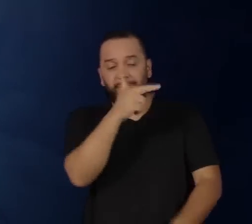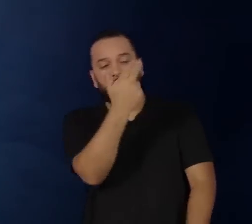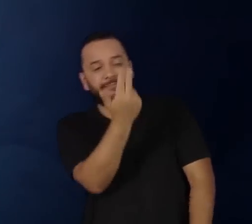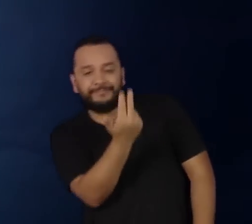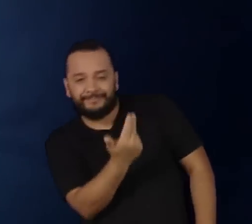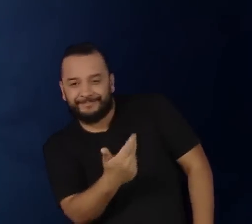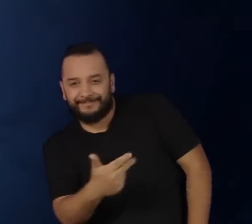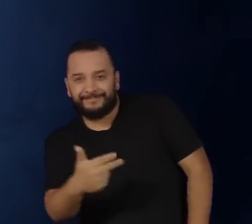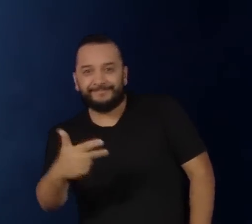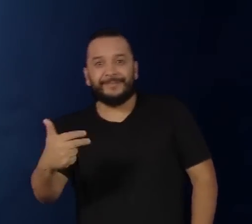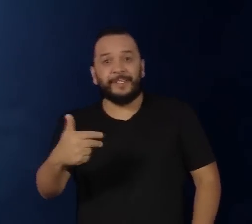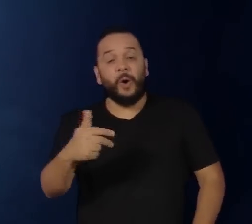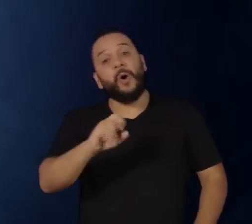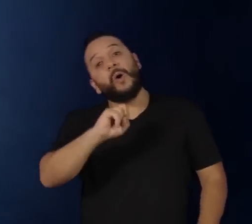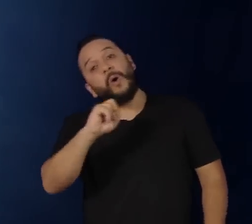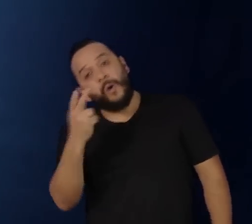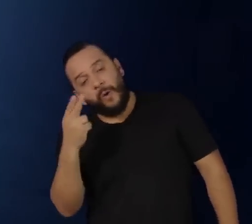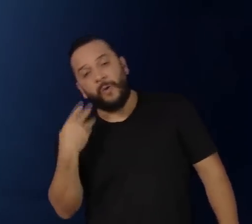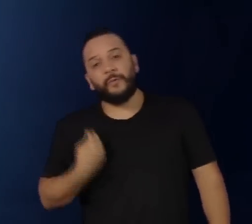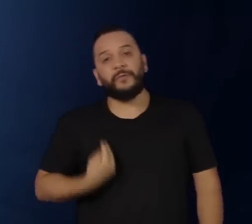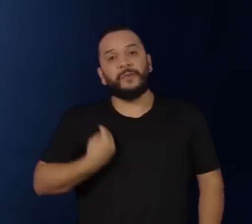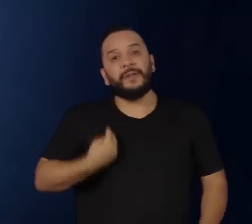nele.